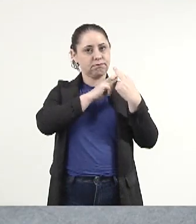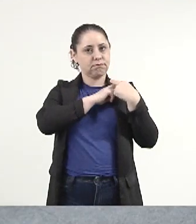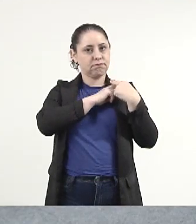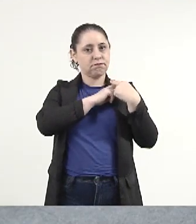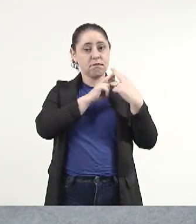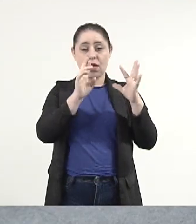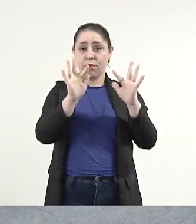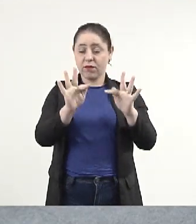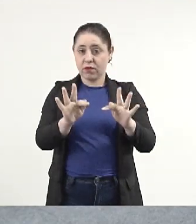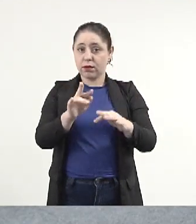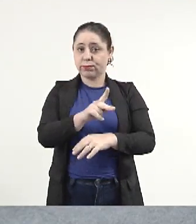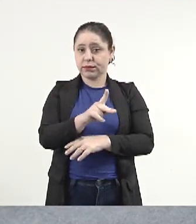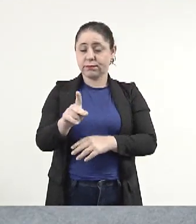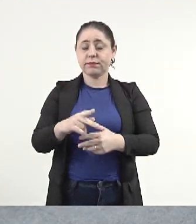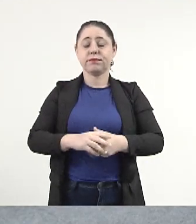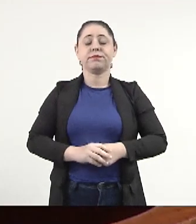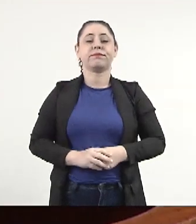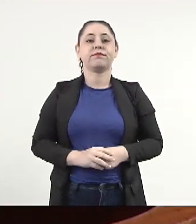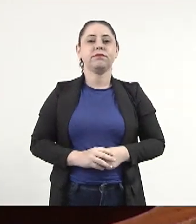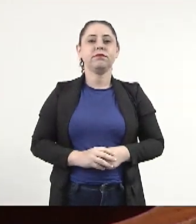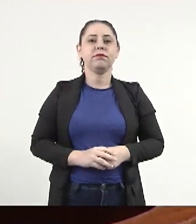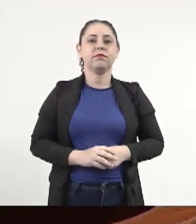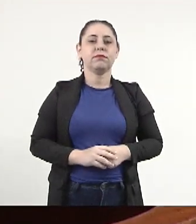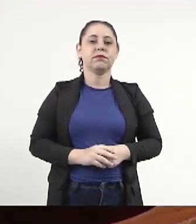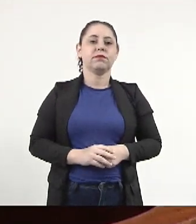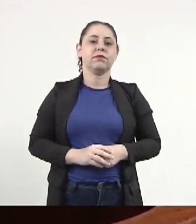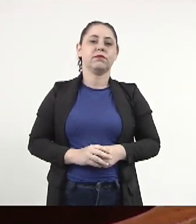E para encerrar, senhor presidente,